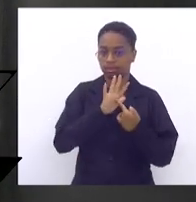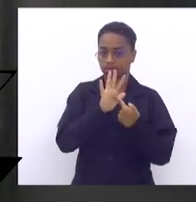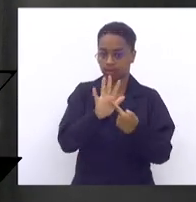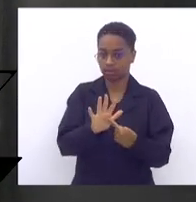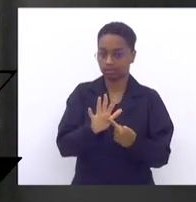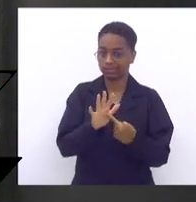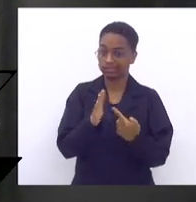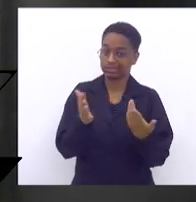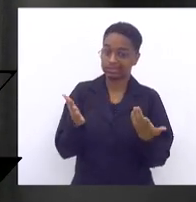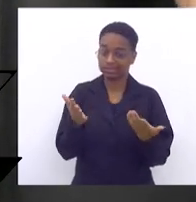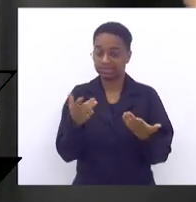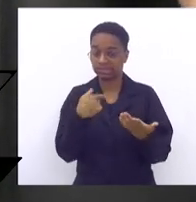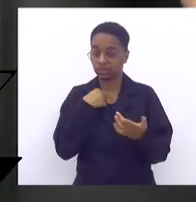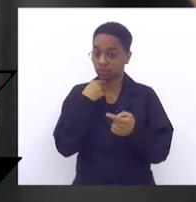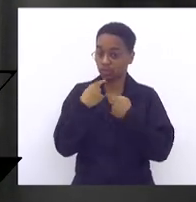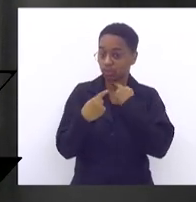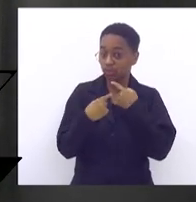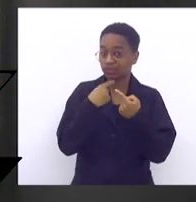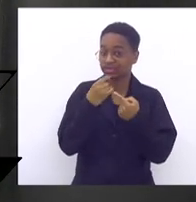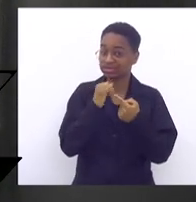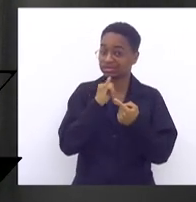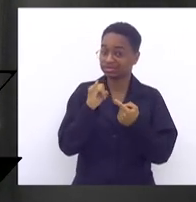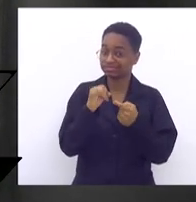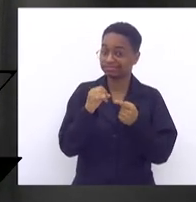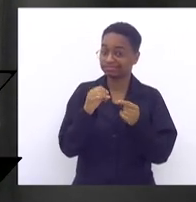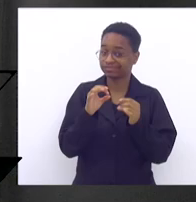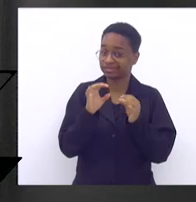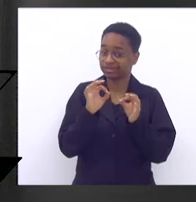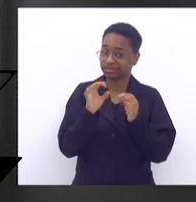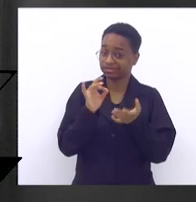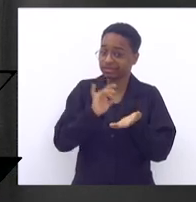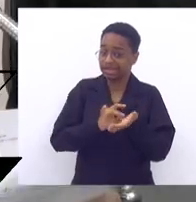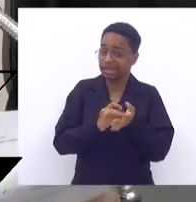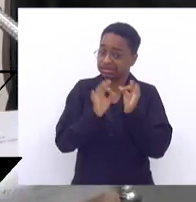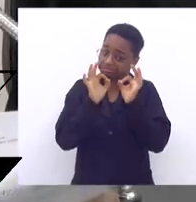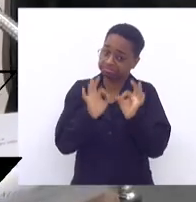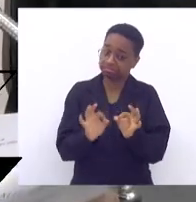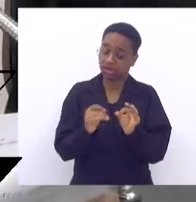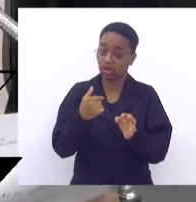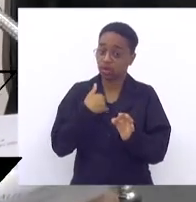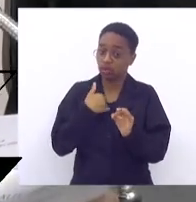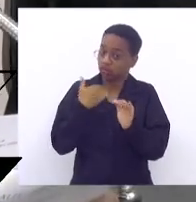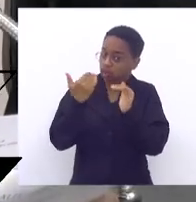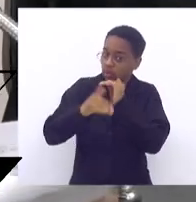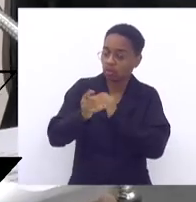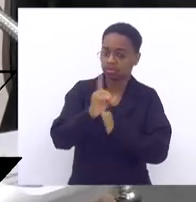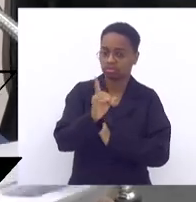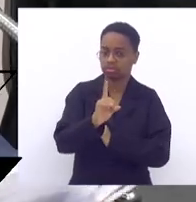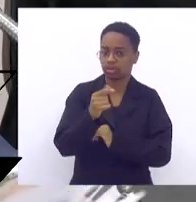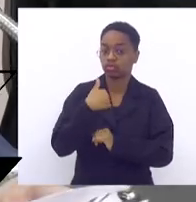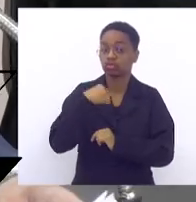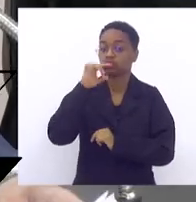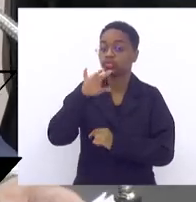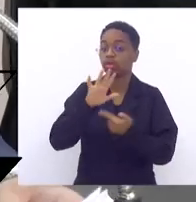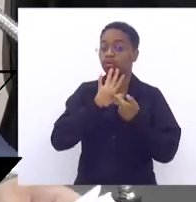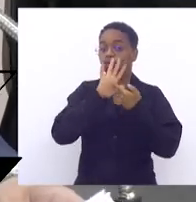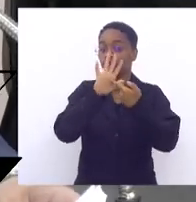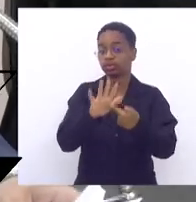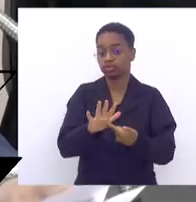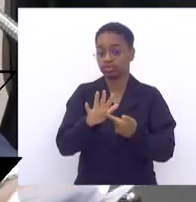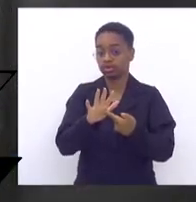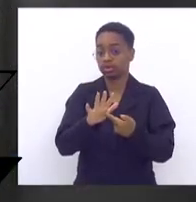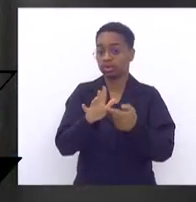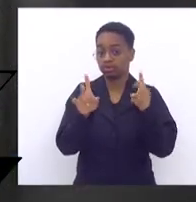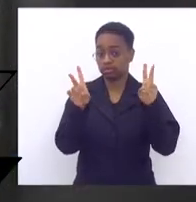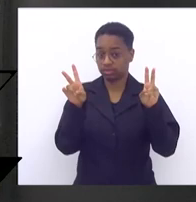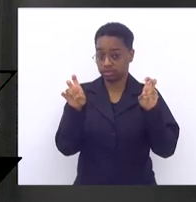eu teria dúvida da legalidade da mesma. Eu não vou divergir, eu só estou levantando a